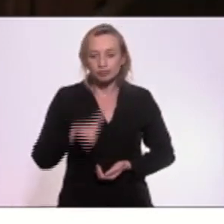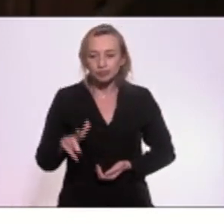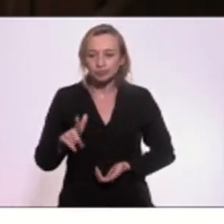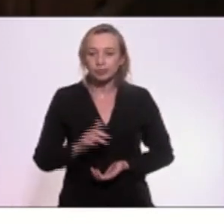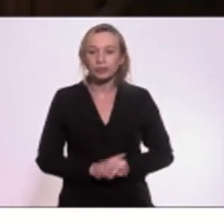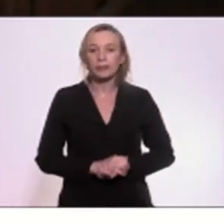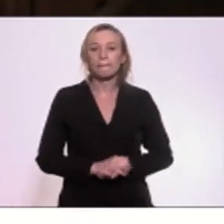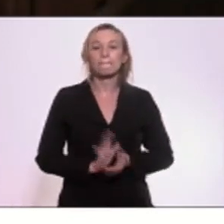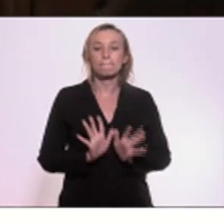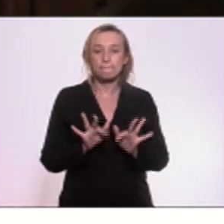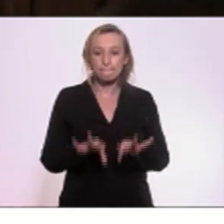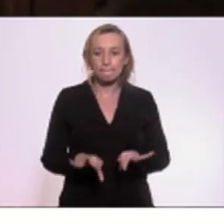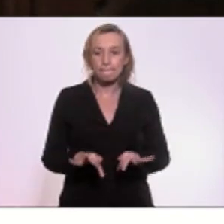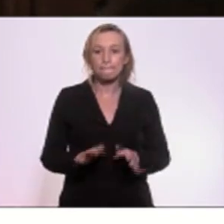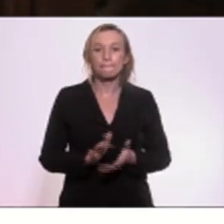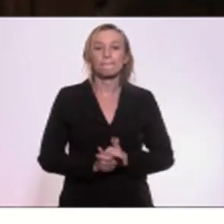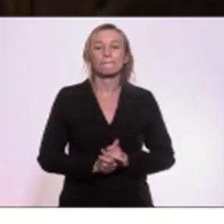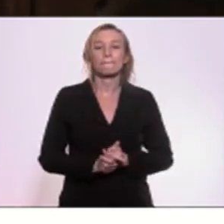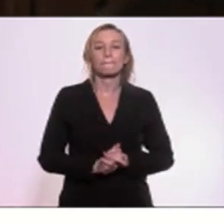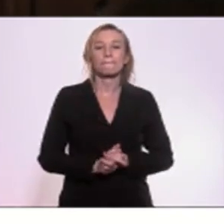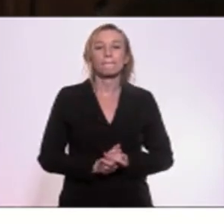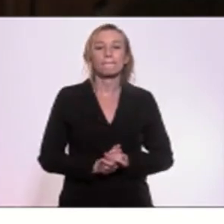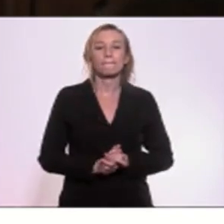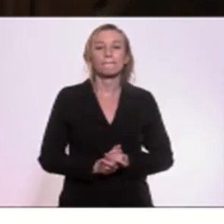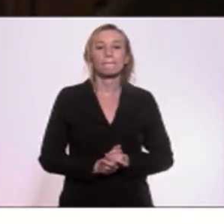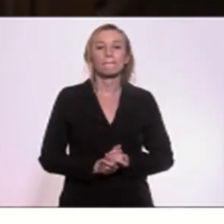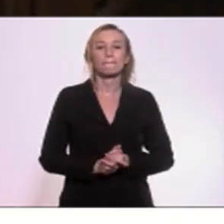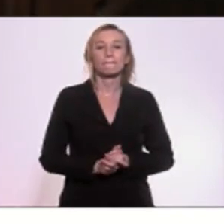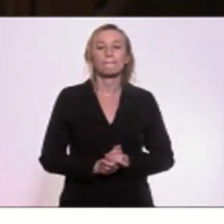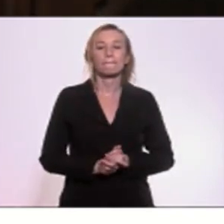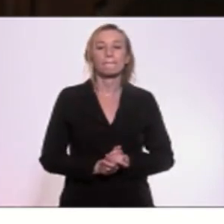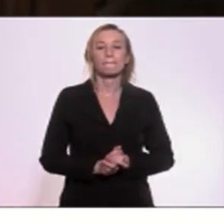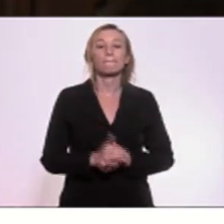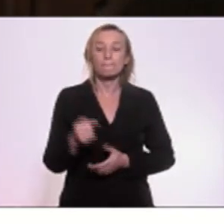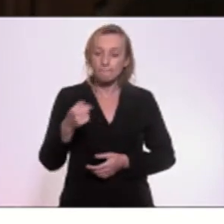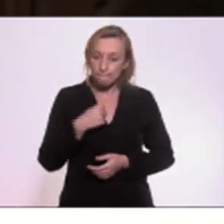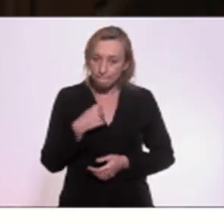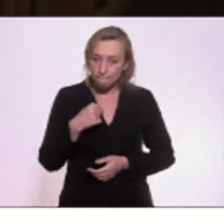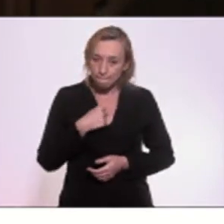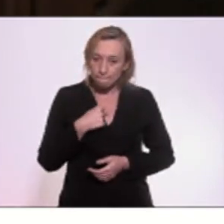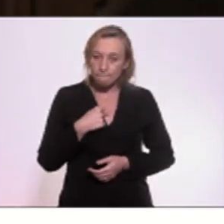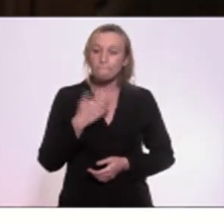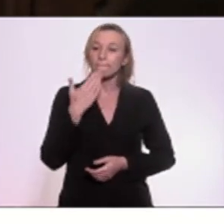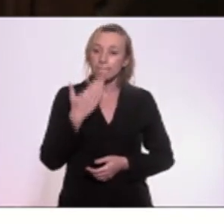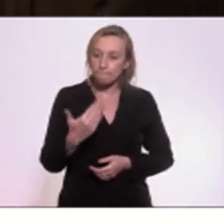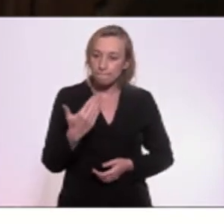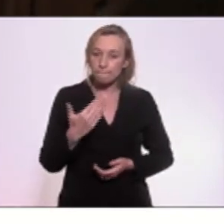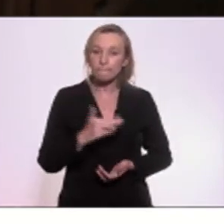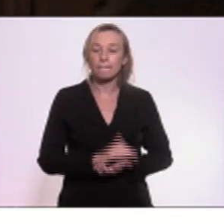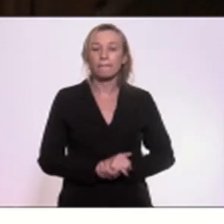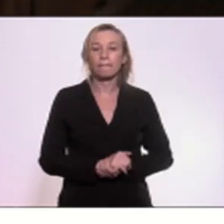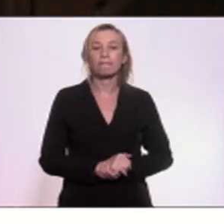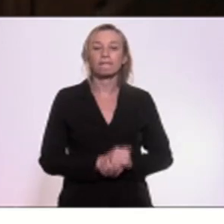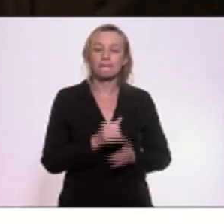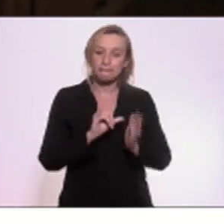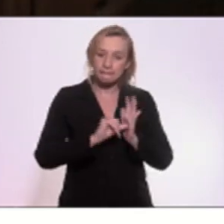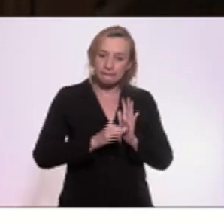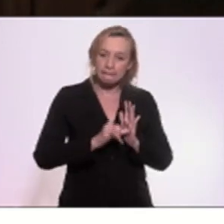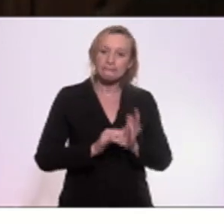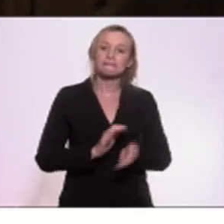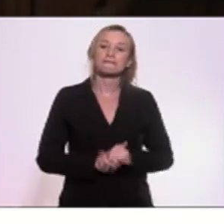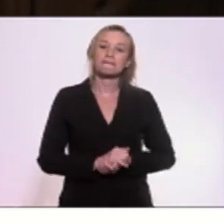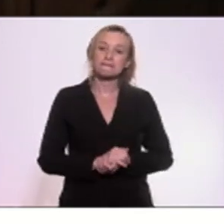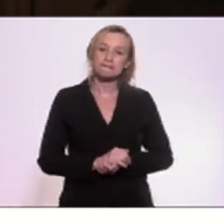vez, encerrando, dizendo do teor da nota que eu solicito exatamente a publicação